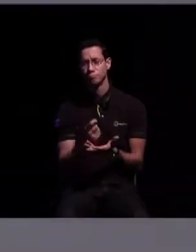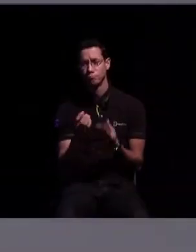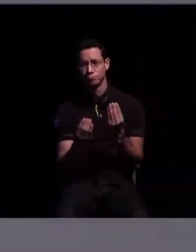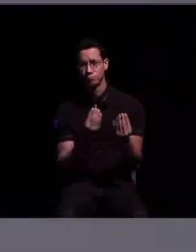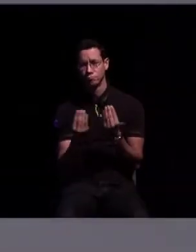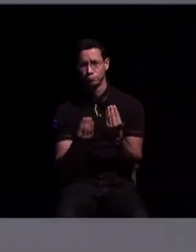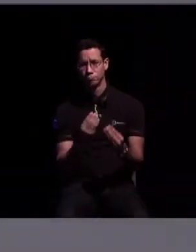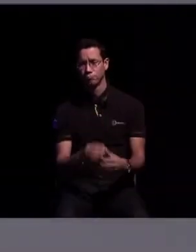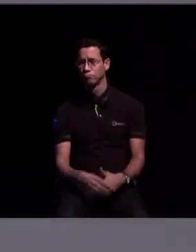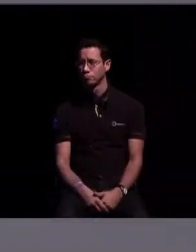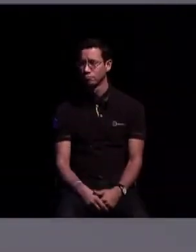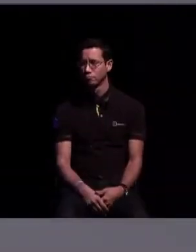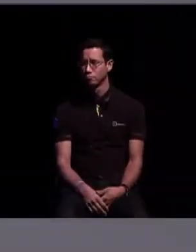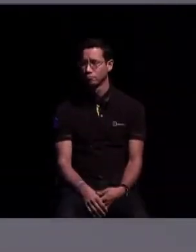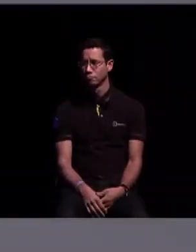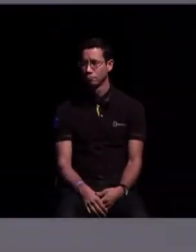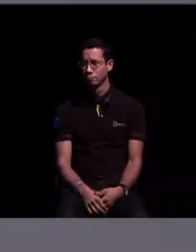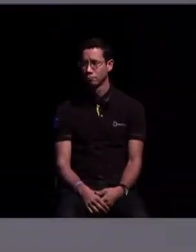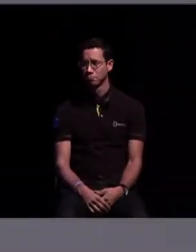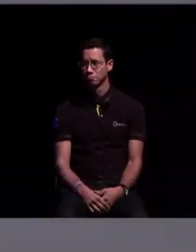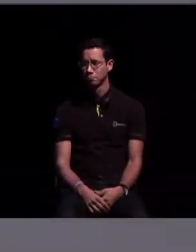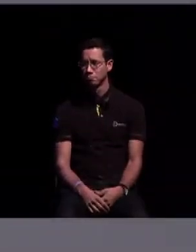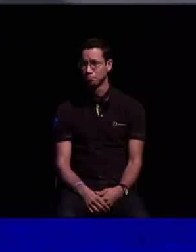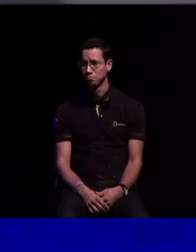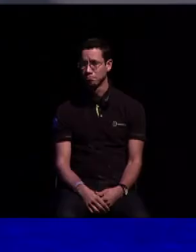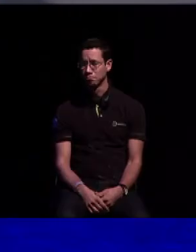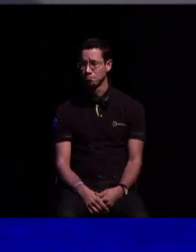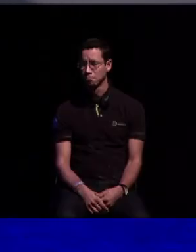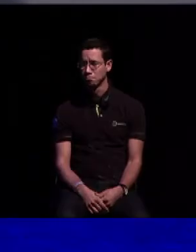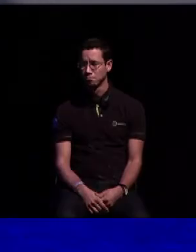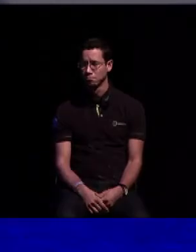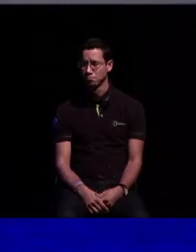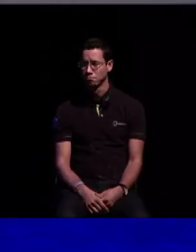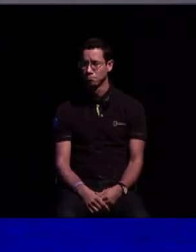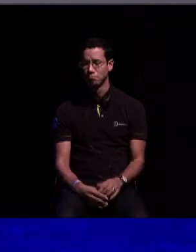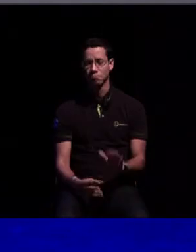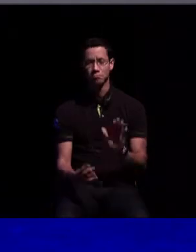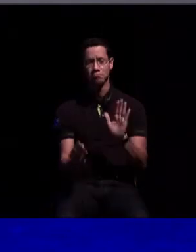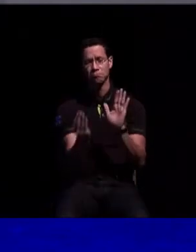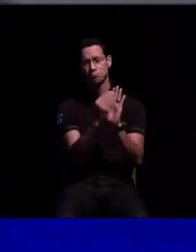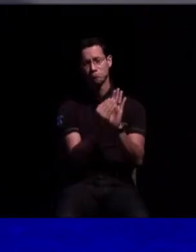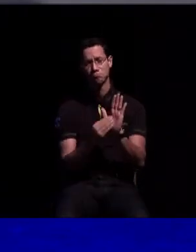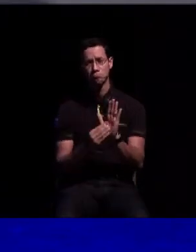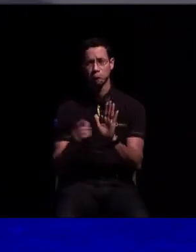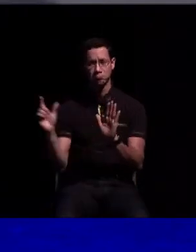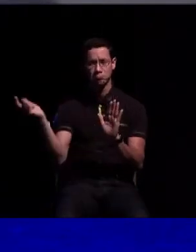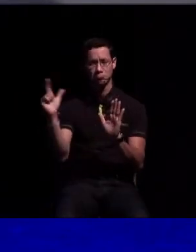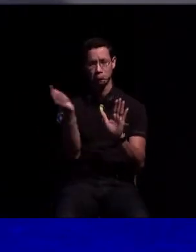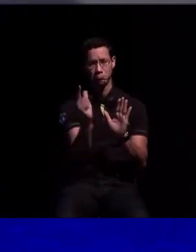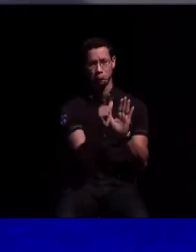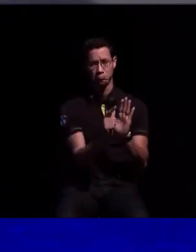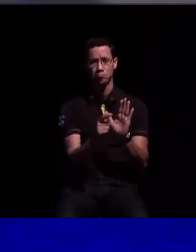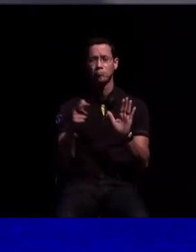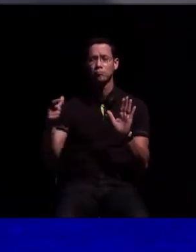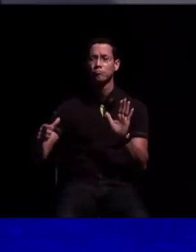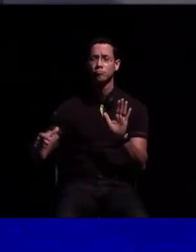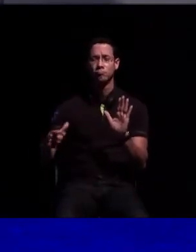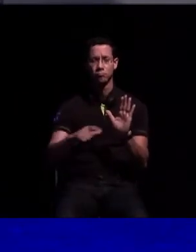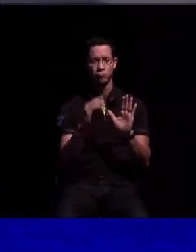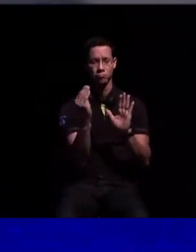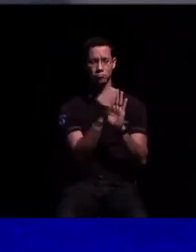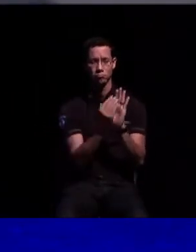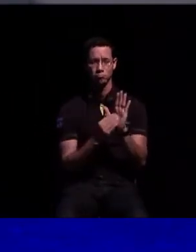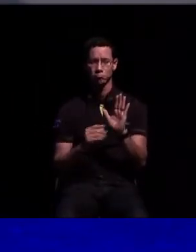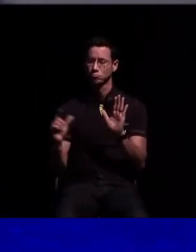Né? Isso não está explicitado. Isso não está explicitado em lugar nenhum. Né? Quer dizer, aliás, pior